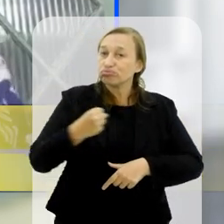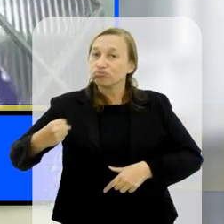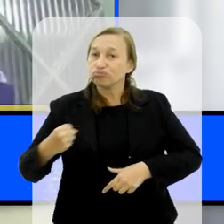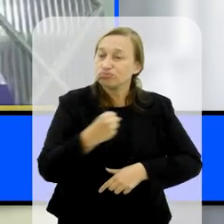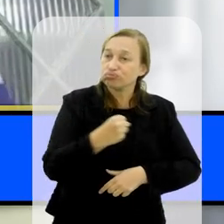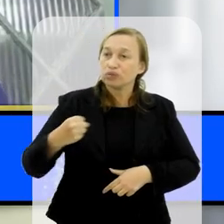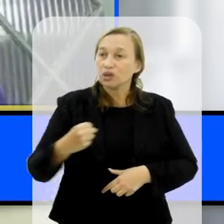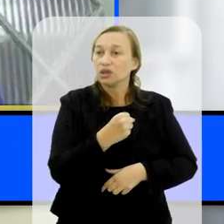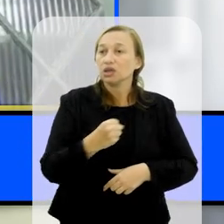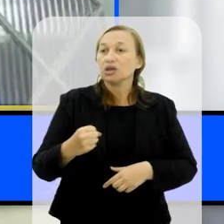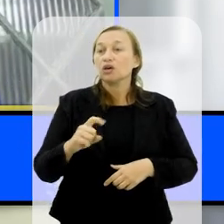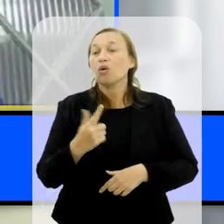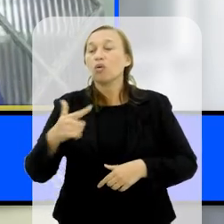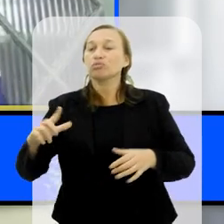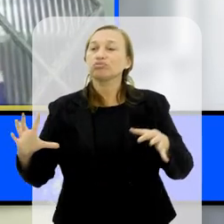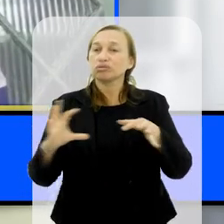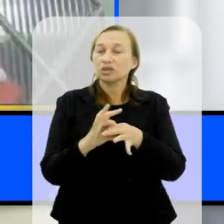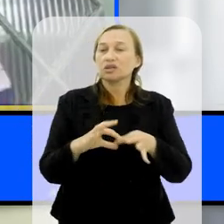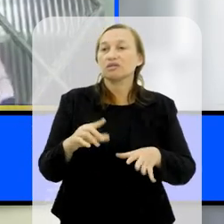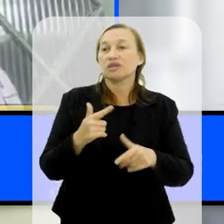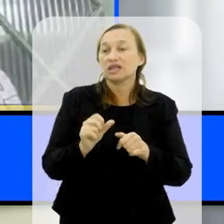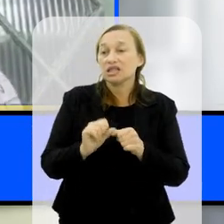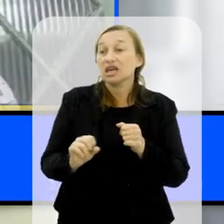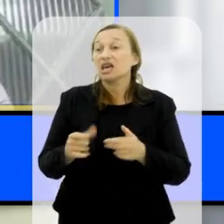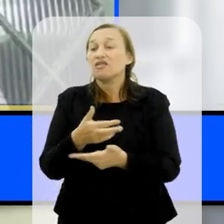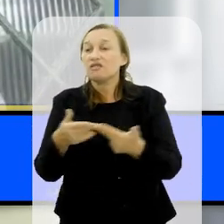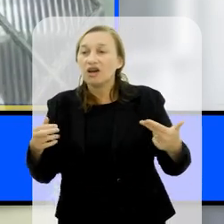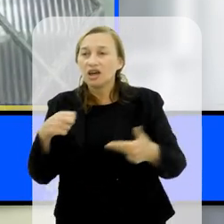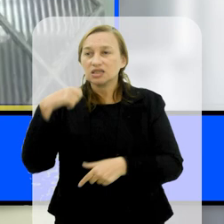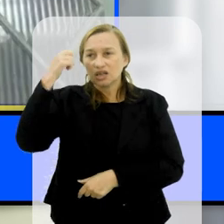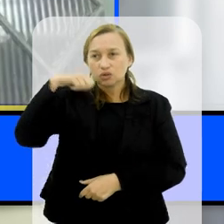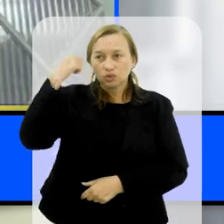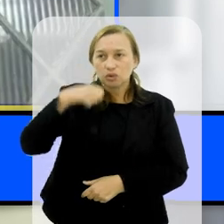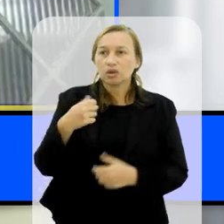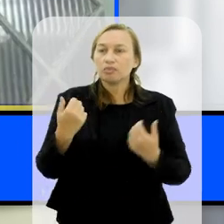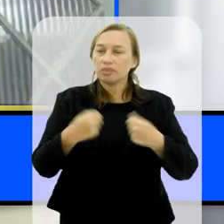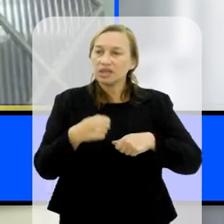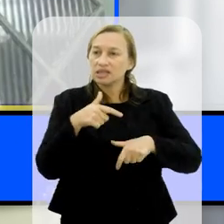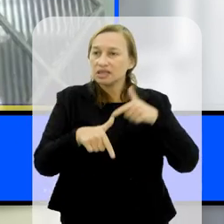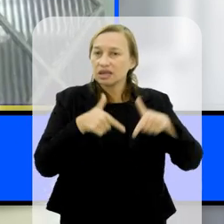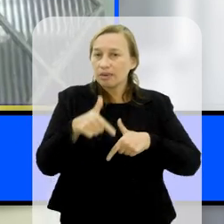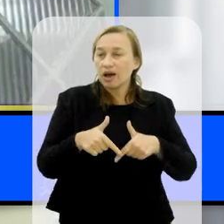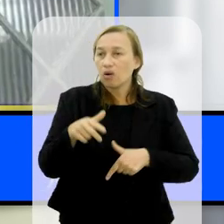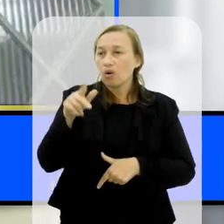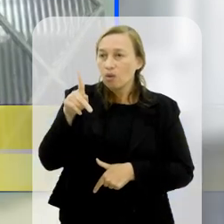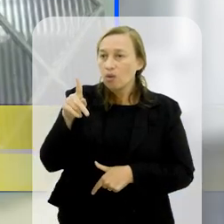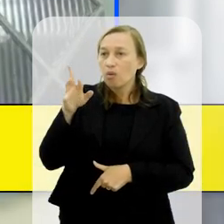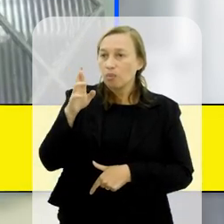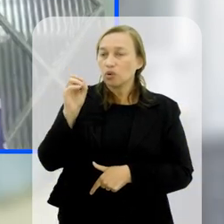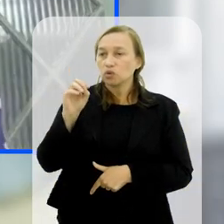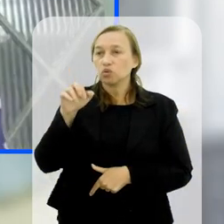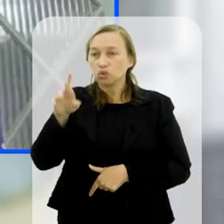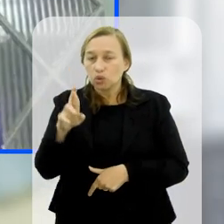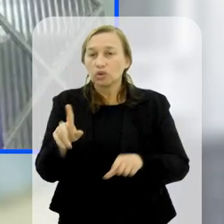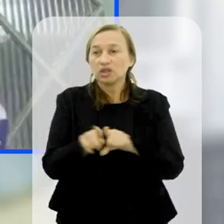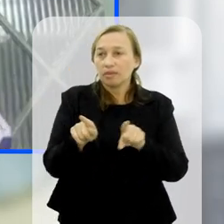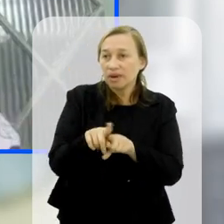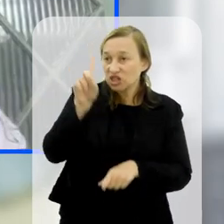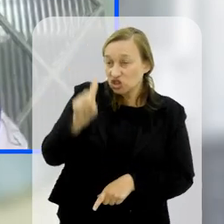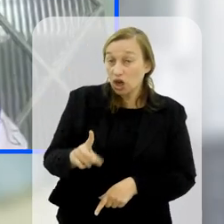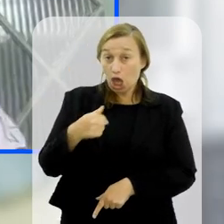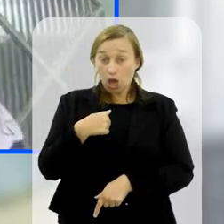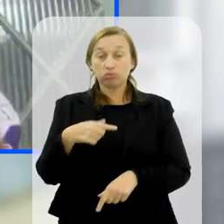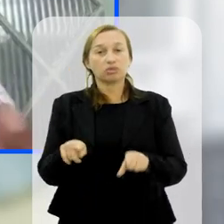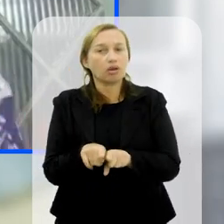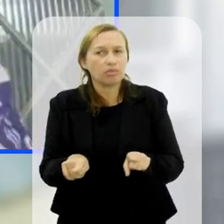com as próximas conexões que eles vão fazer. Porque muitos desses atores, para se manter, também trabalham como produtores, também trabalham como diretores, eu